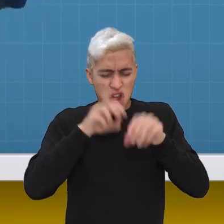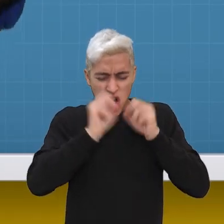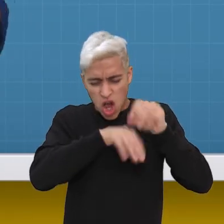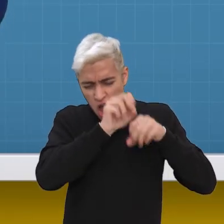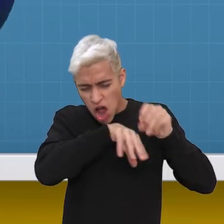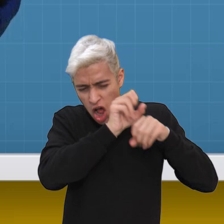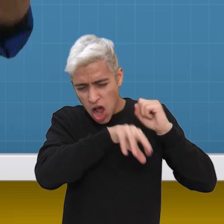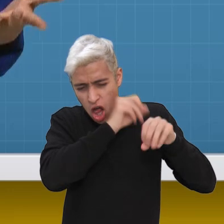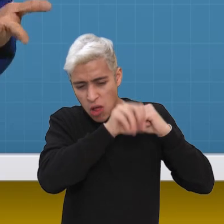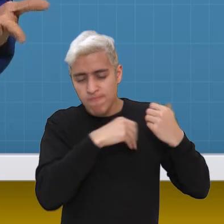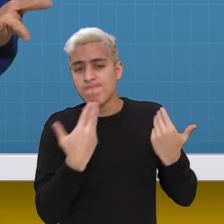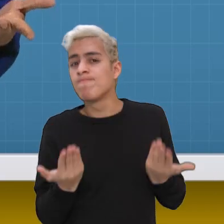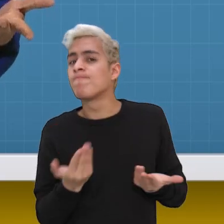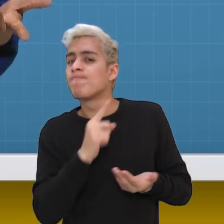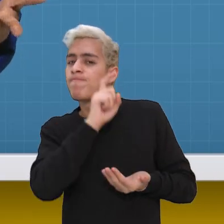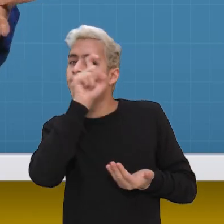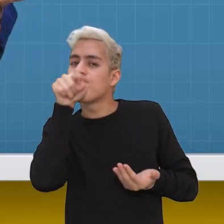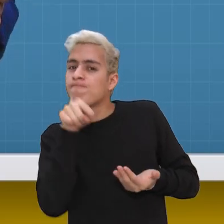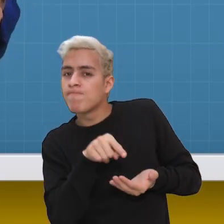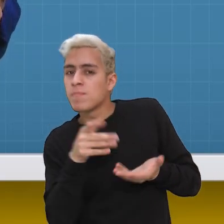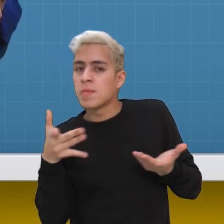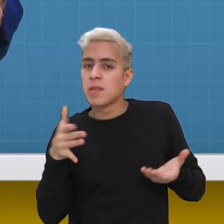produzindo e produzindo e produzindo lixo?